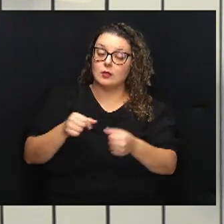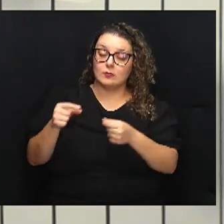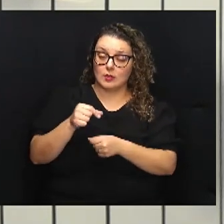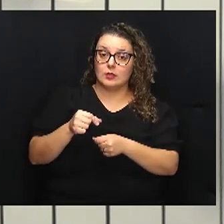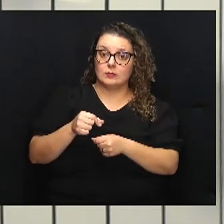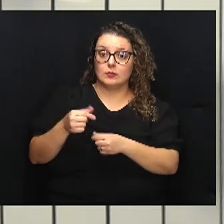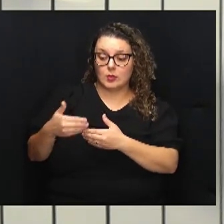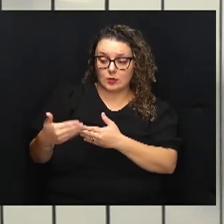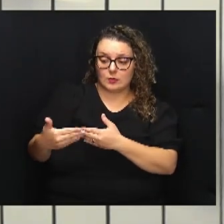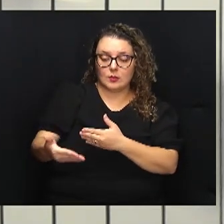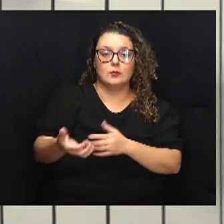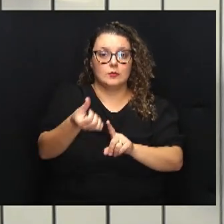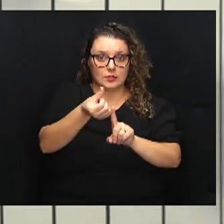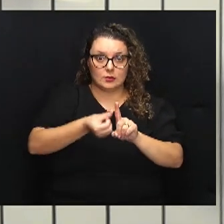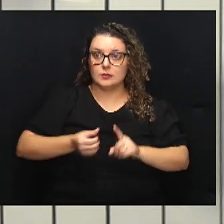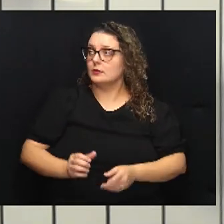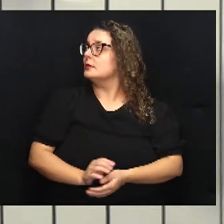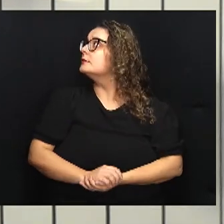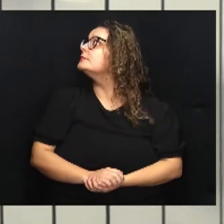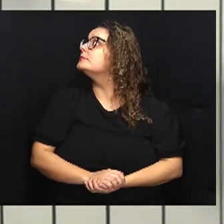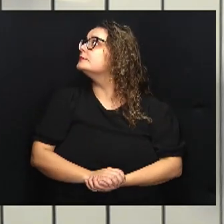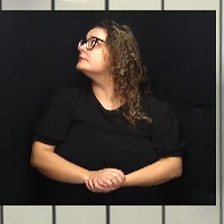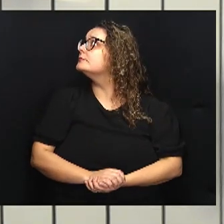nos próximos 6 meses.